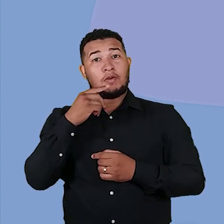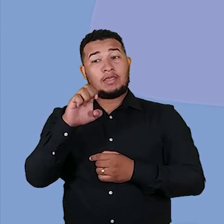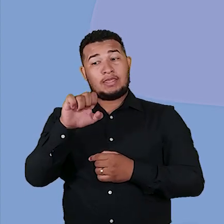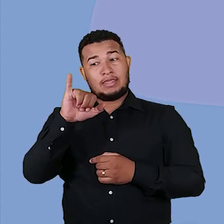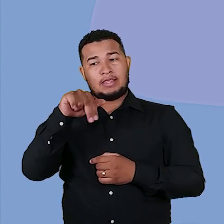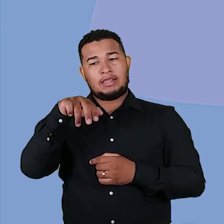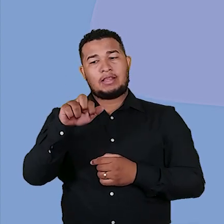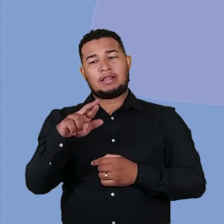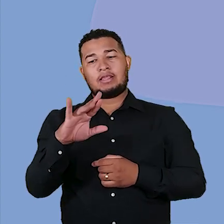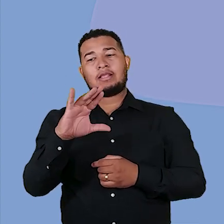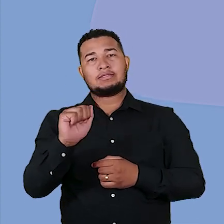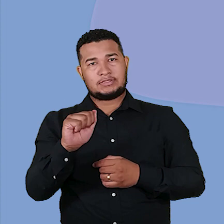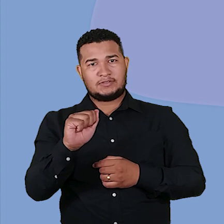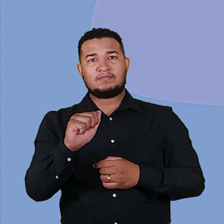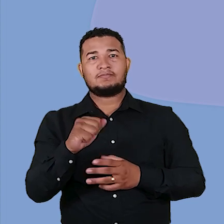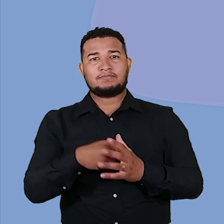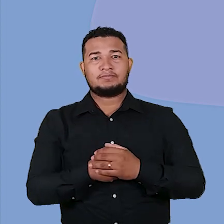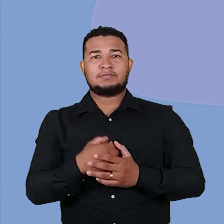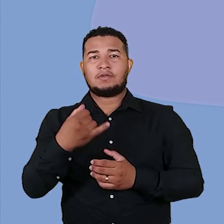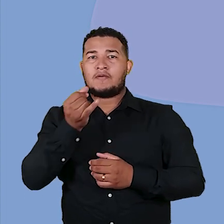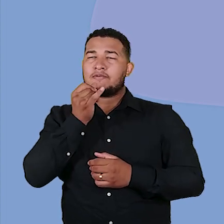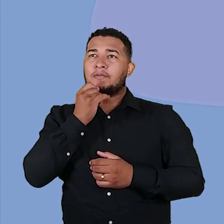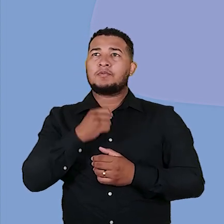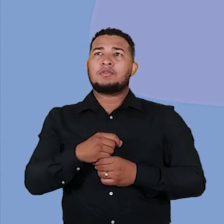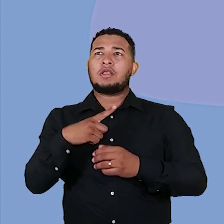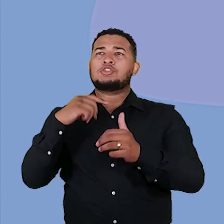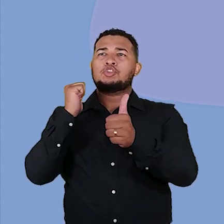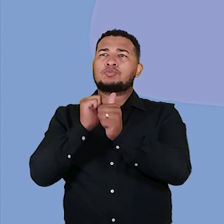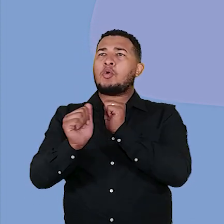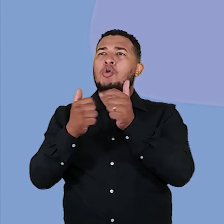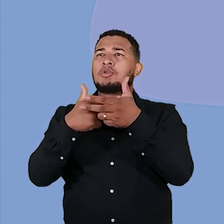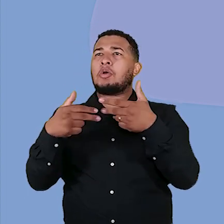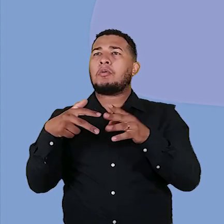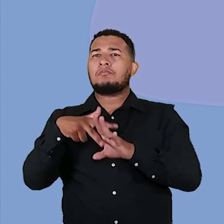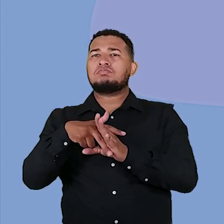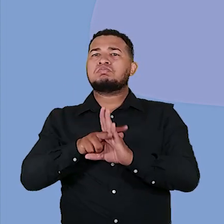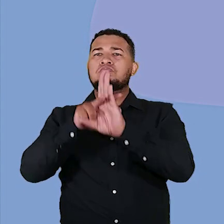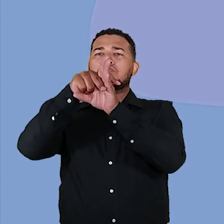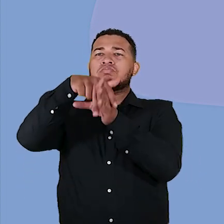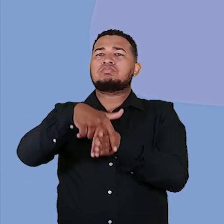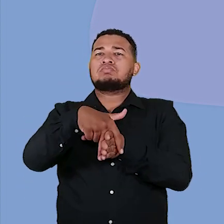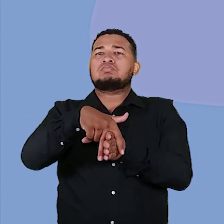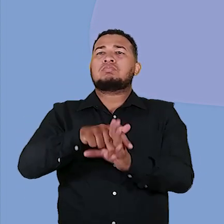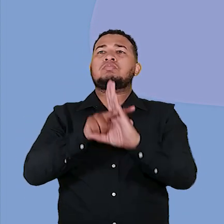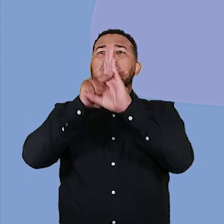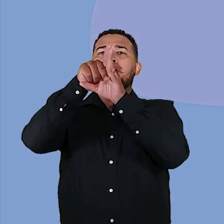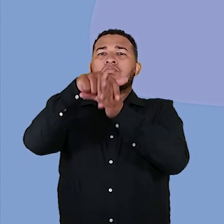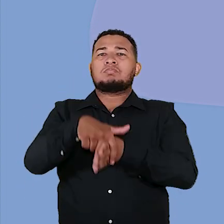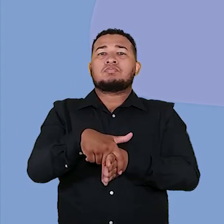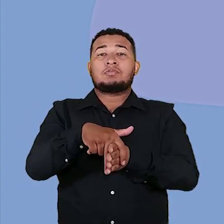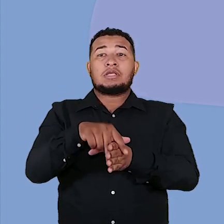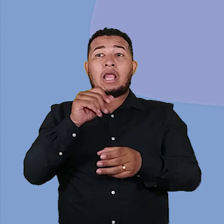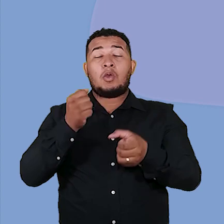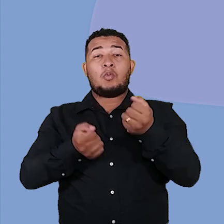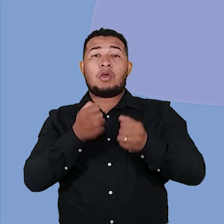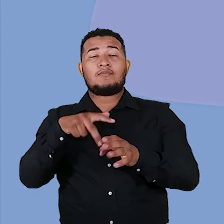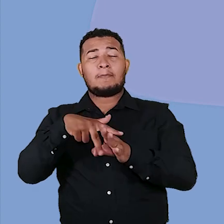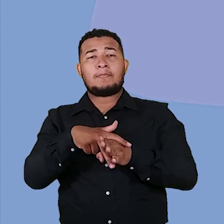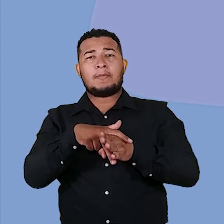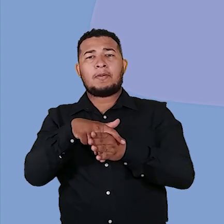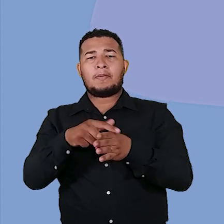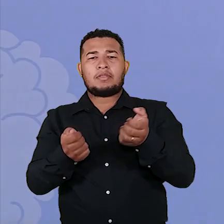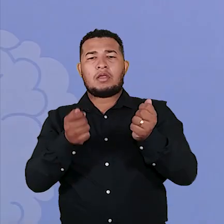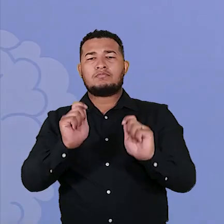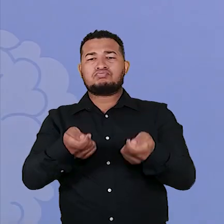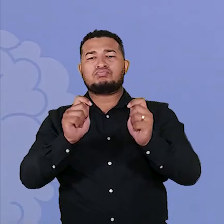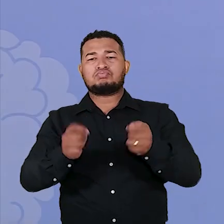outro exemplo de inércia você tá lá vendo você lá se tá vendo algum algum esporte de cavalo hipismo e o